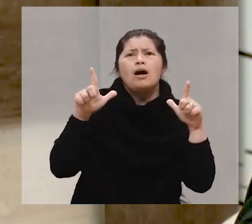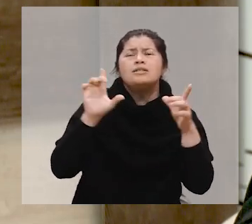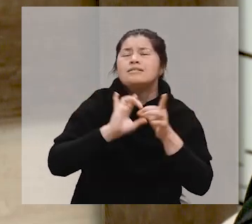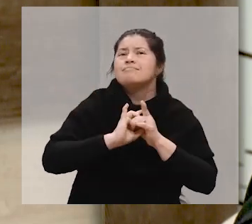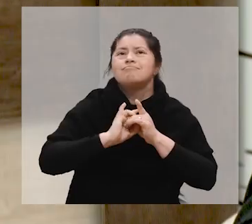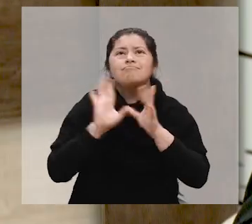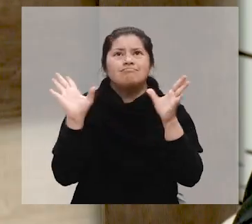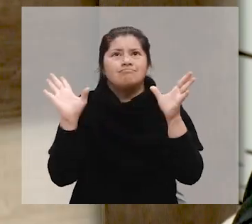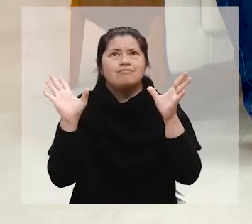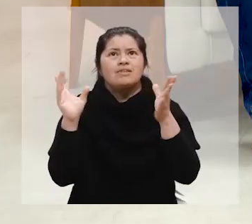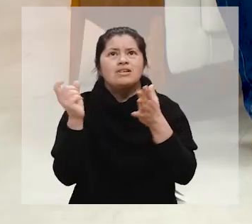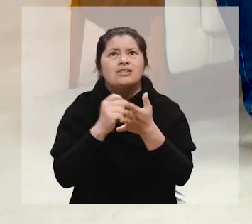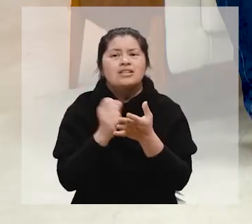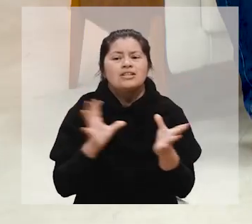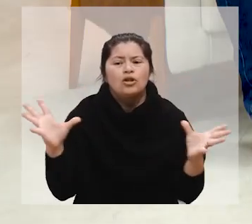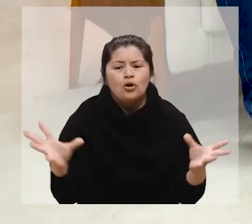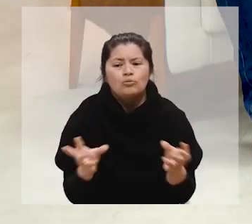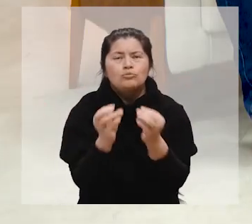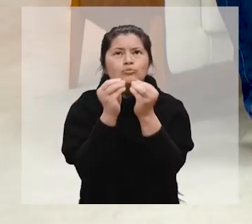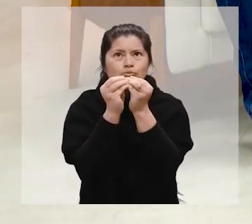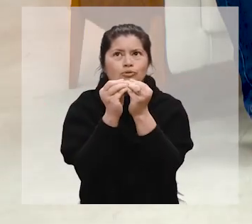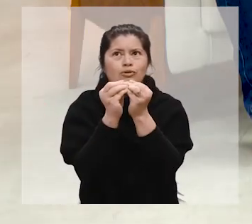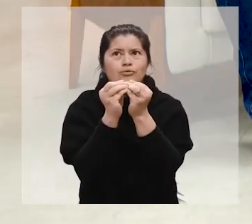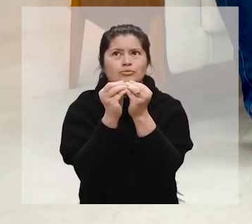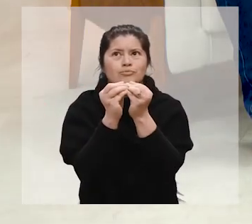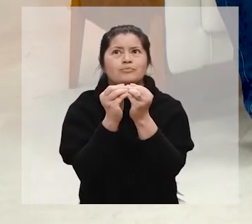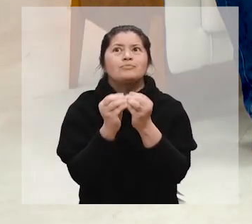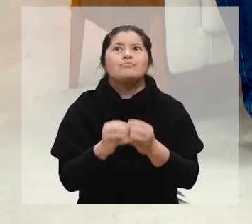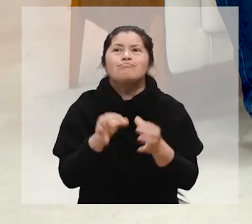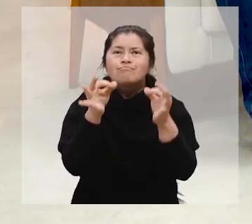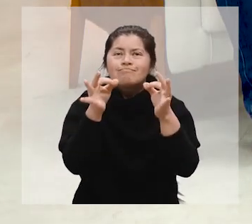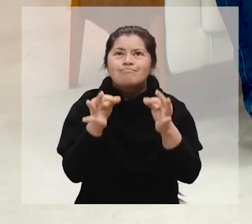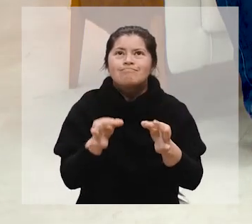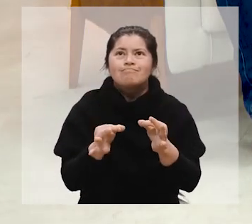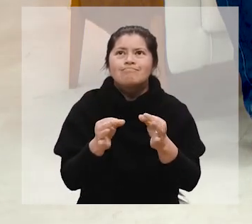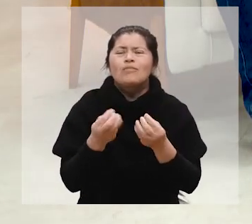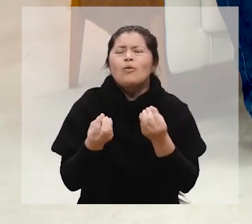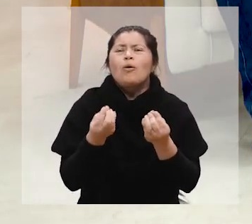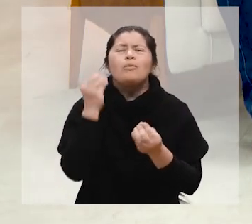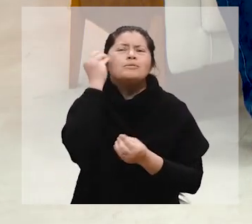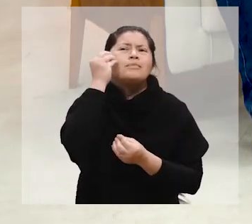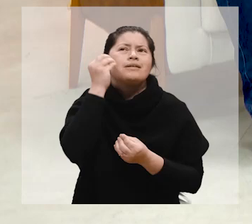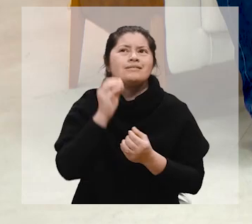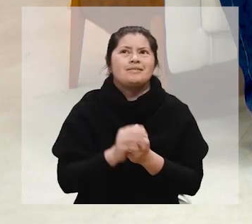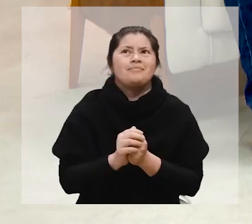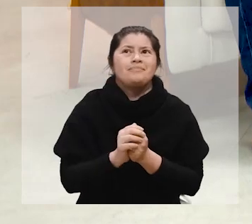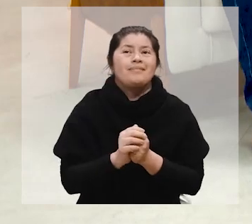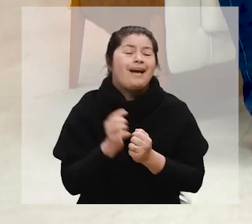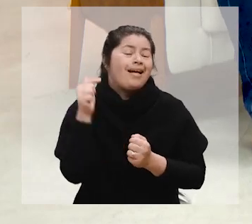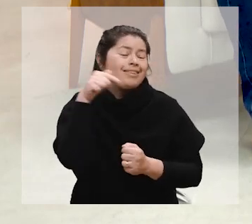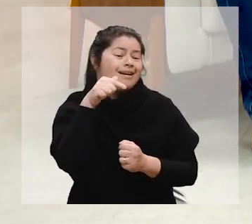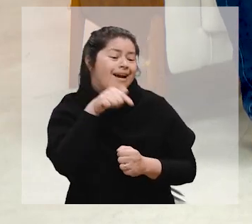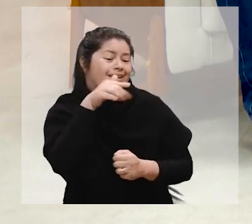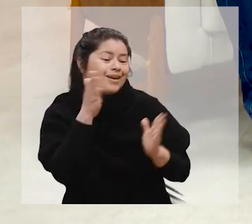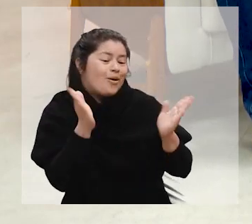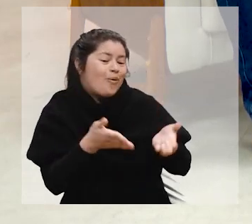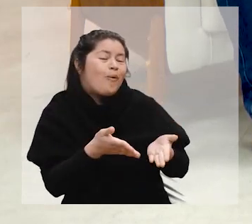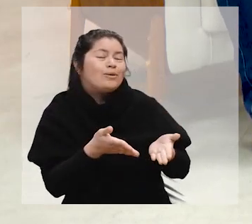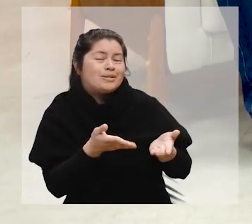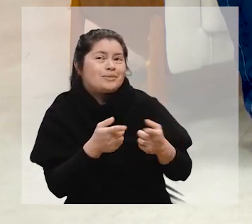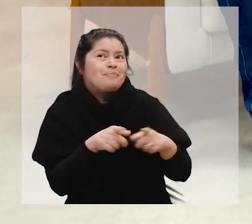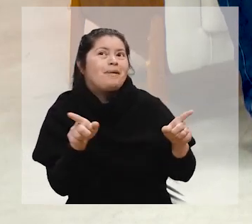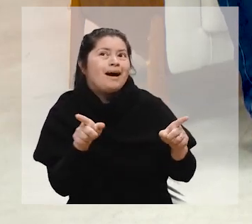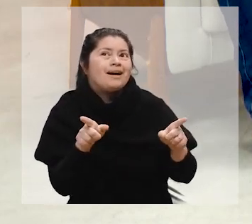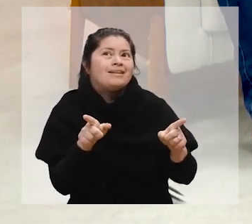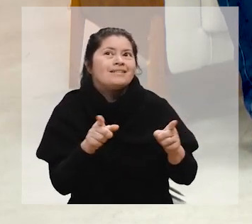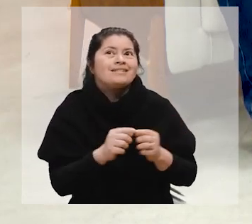linguagem autônoma, Exatamente. tanto quanto a escrita, Exatamente. casam para dar um entendimento. Exatamente. Como foi essa experiência? Uma pena ele